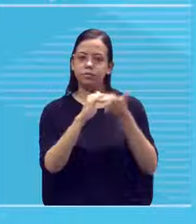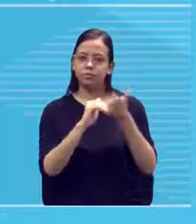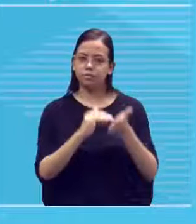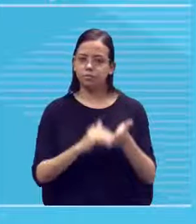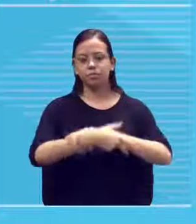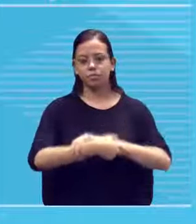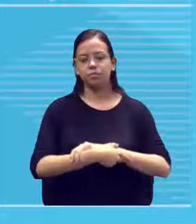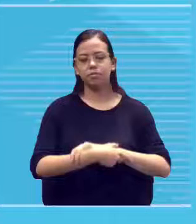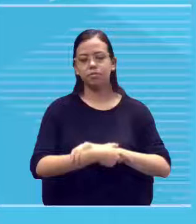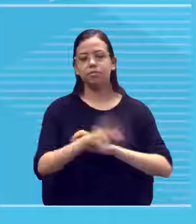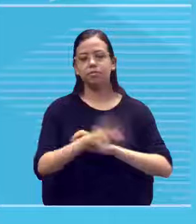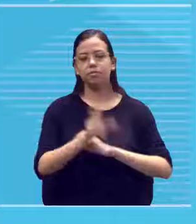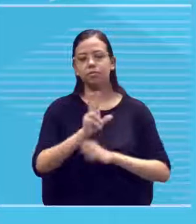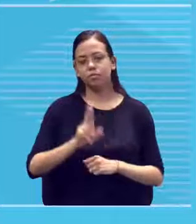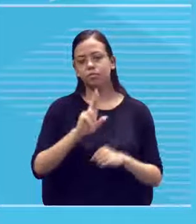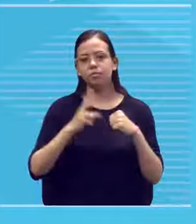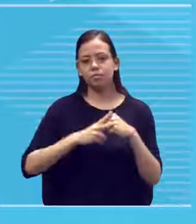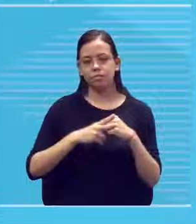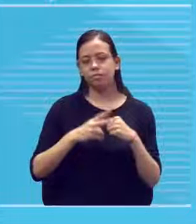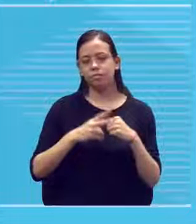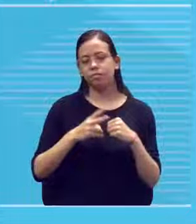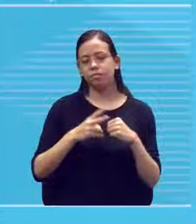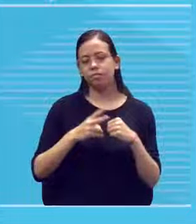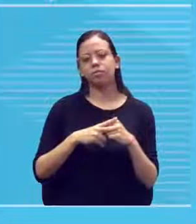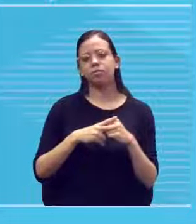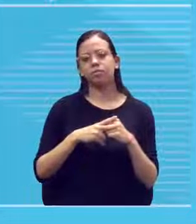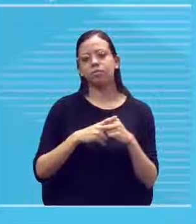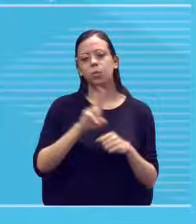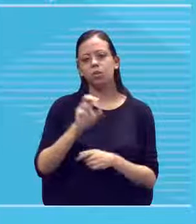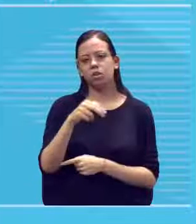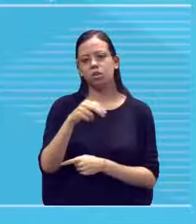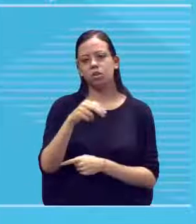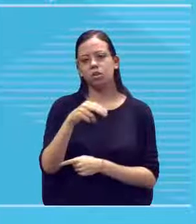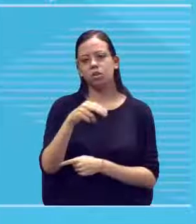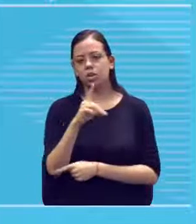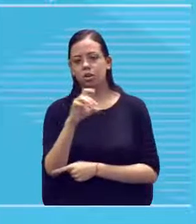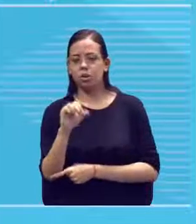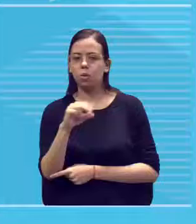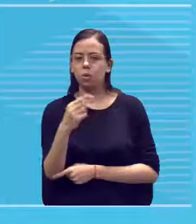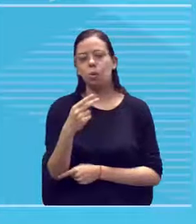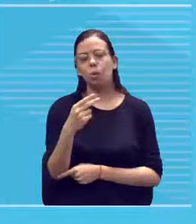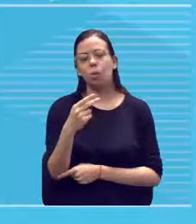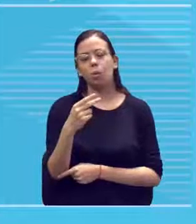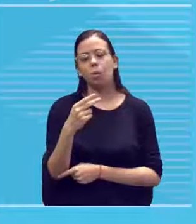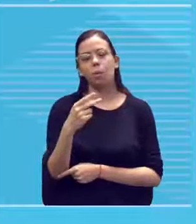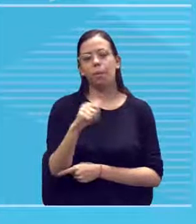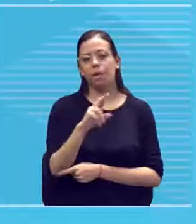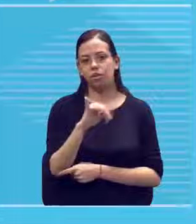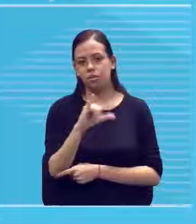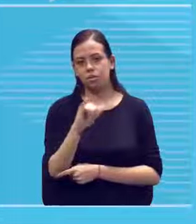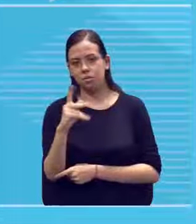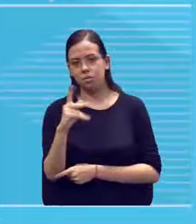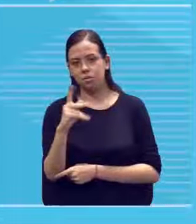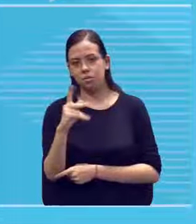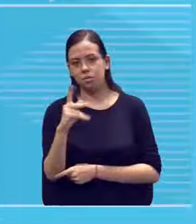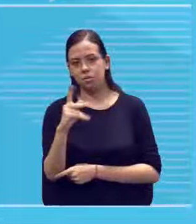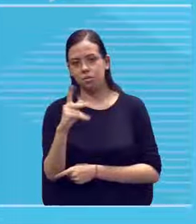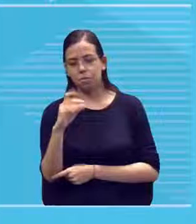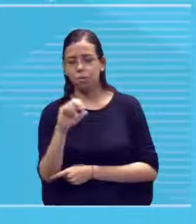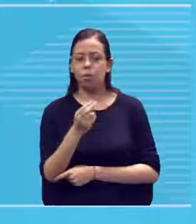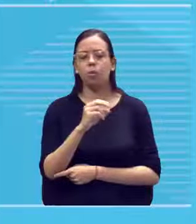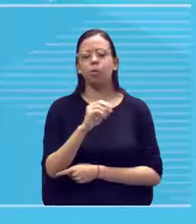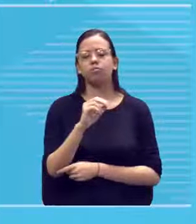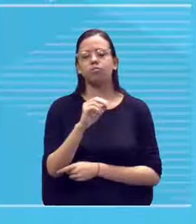conectivo e joga o verbo na forma de gerúndio particípio e infinitivo Tá bom então